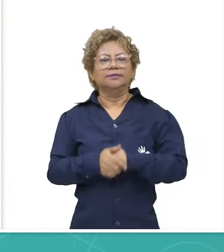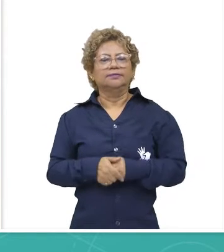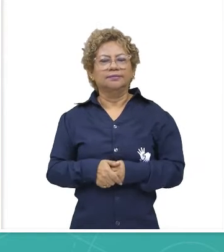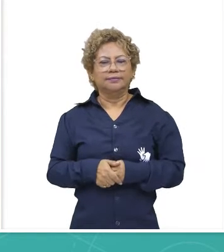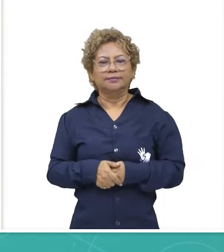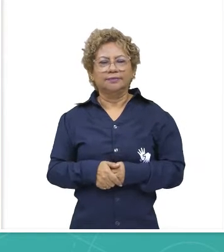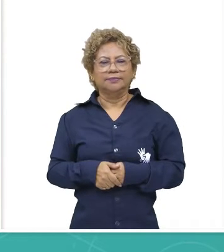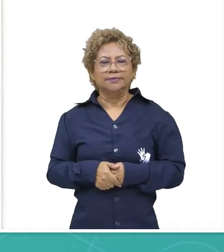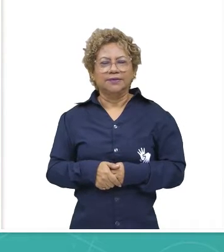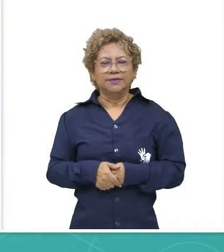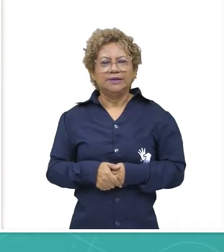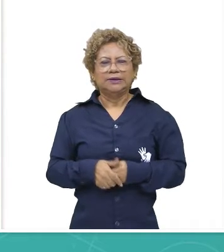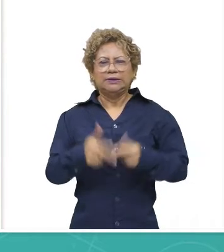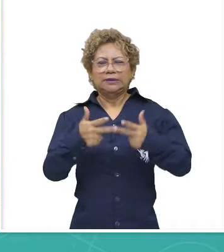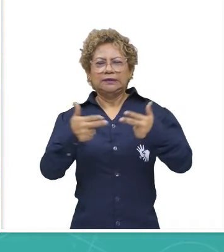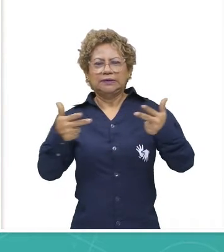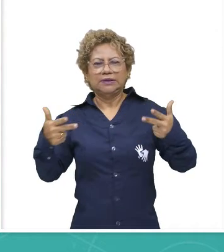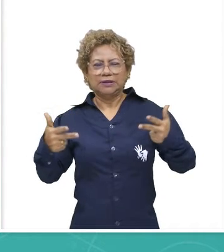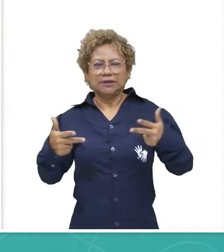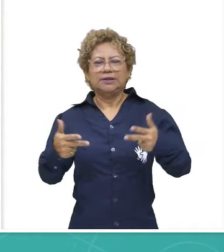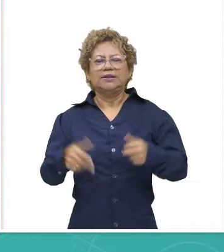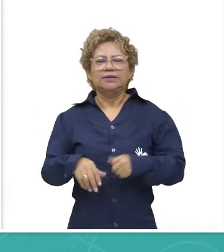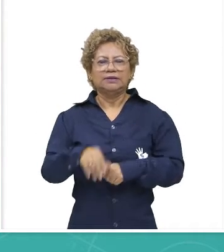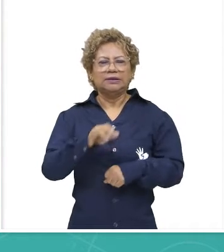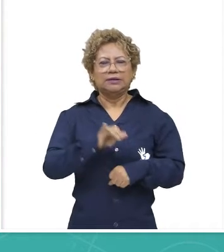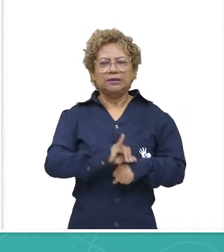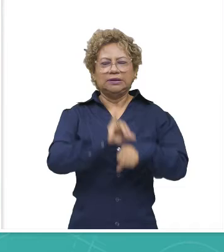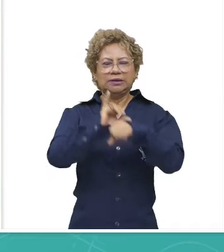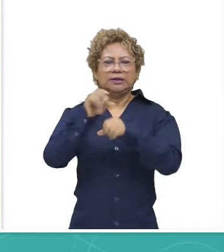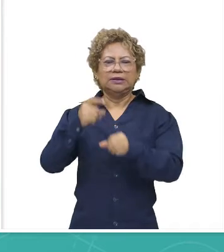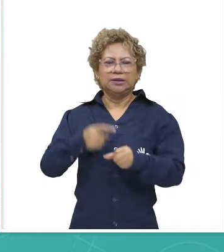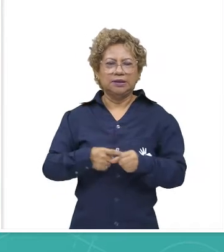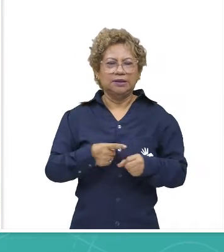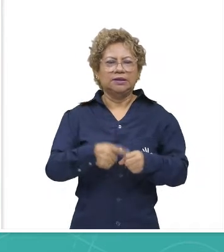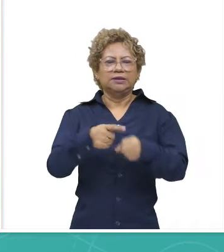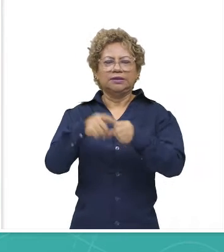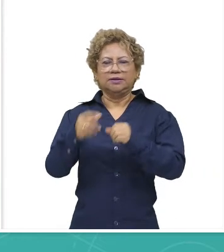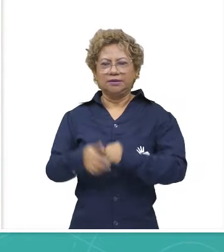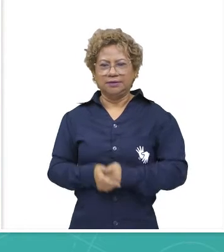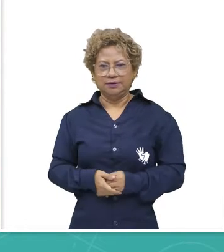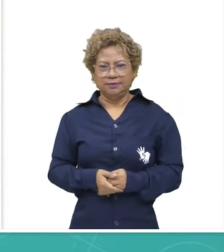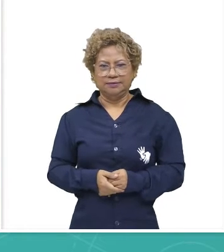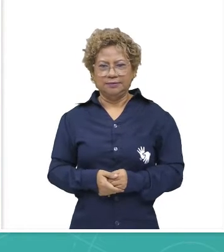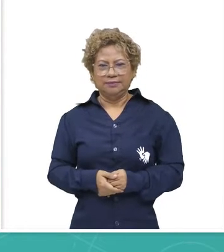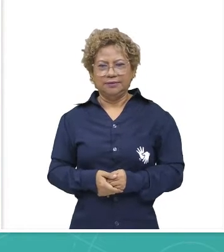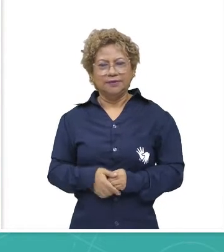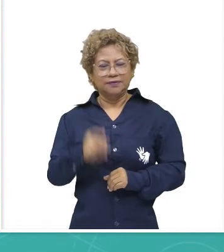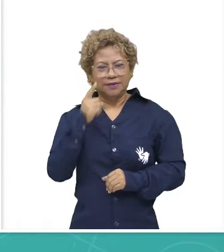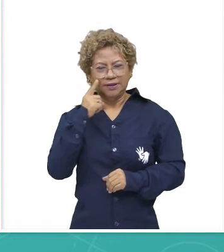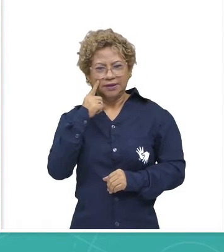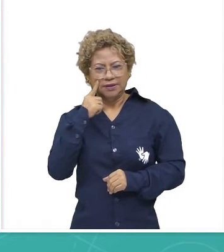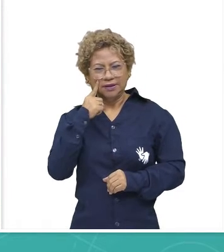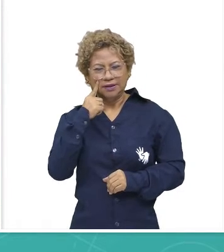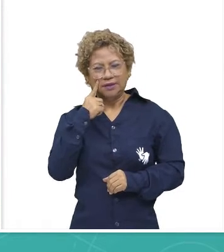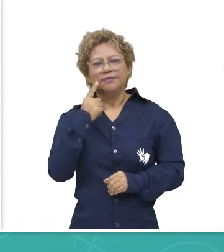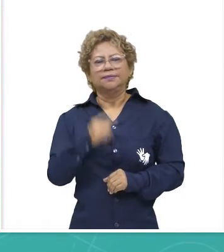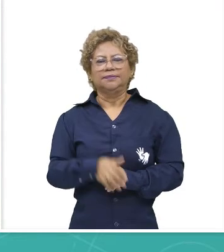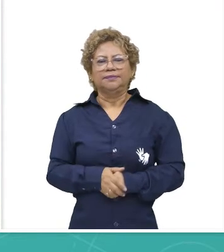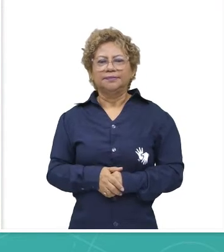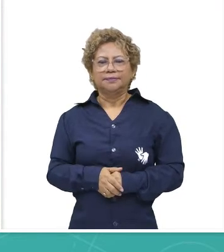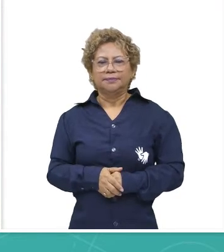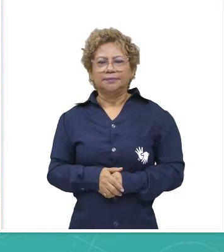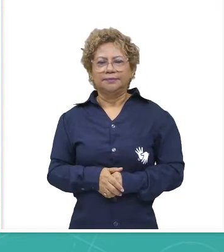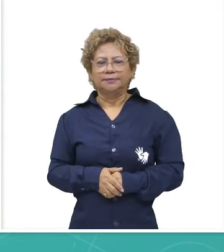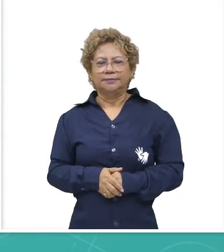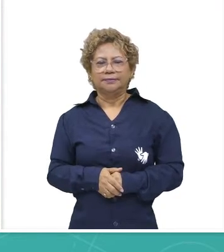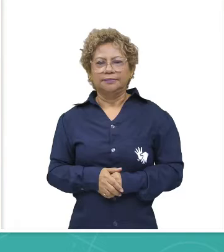60 metros, Manaus está a 92 metros de altitude, São Gabriel da Cachoeira 90 metros. E